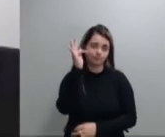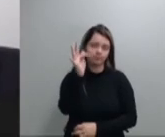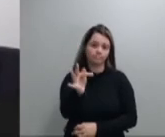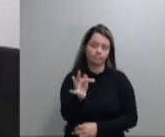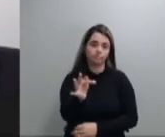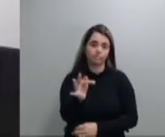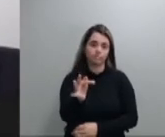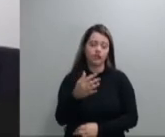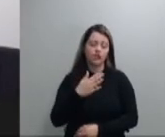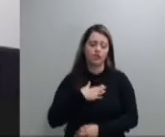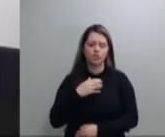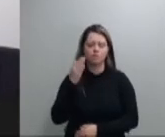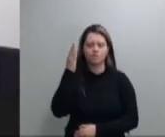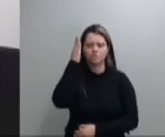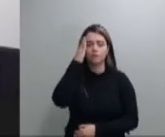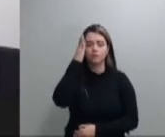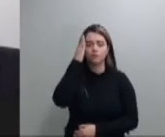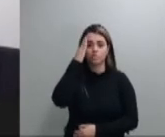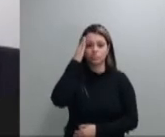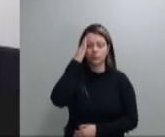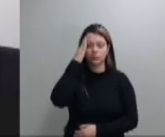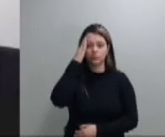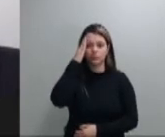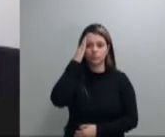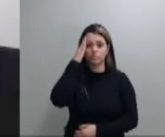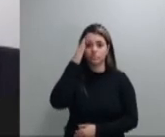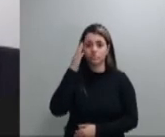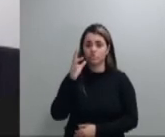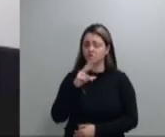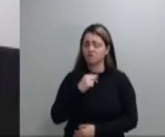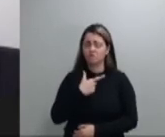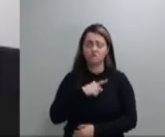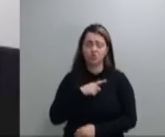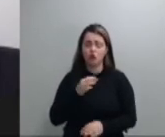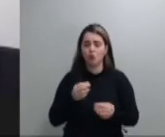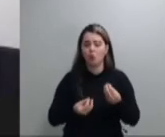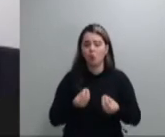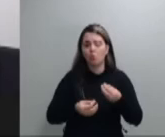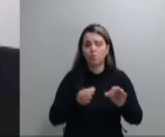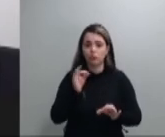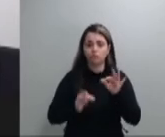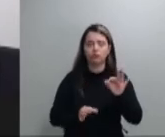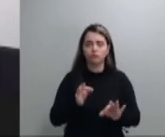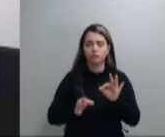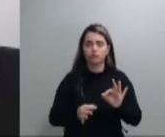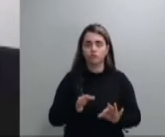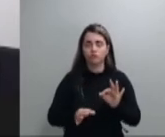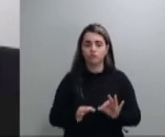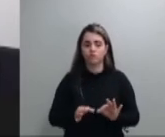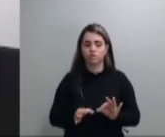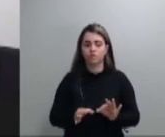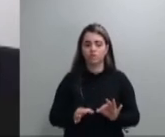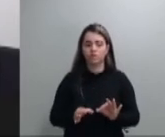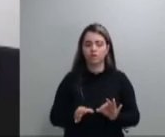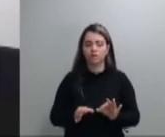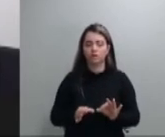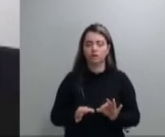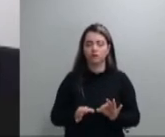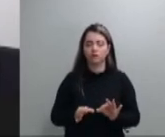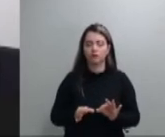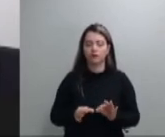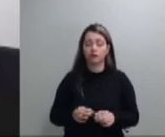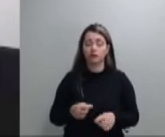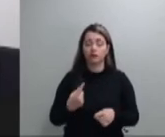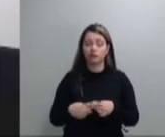tenho essa impressão que não cabe o julgamento antecipado da livre nas ações sancionadoras por